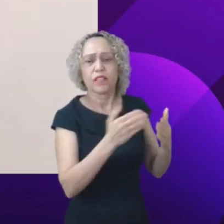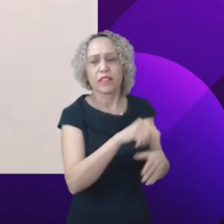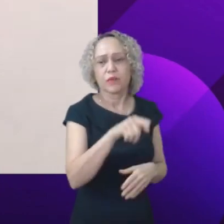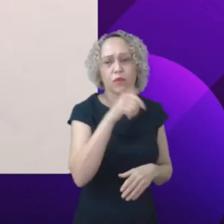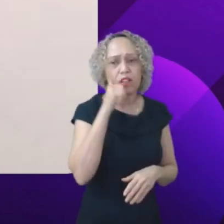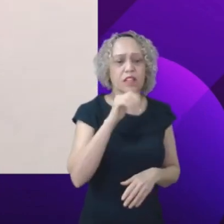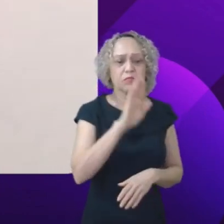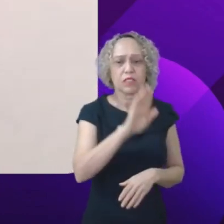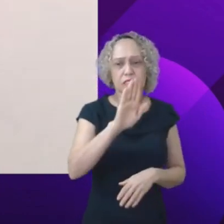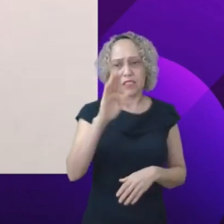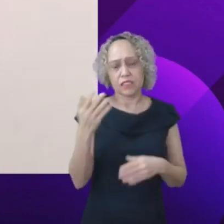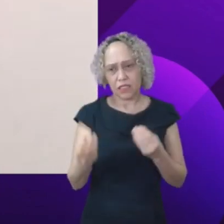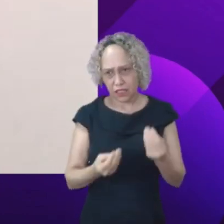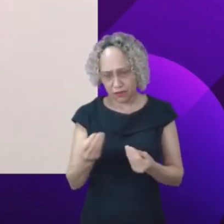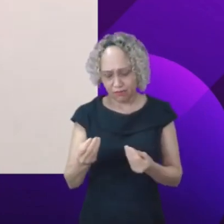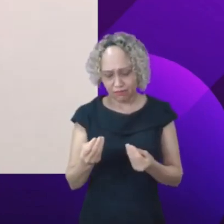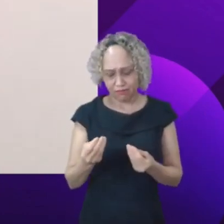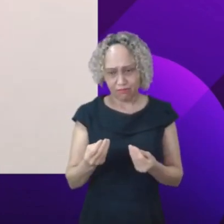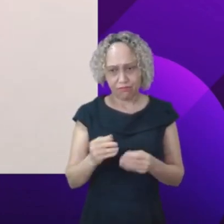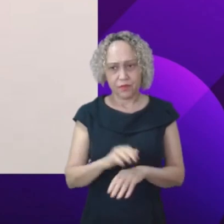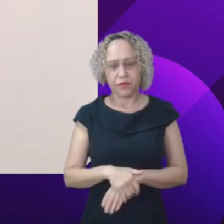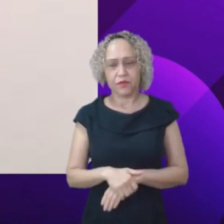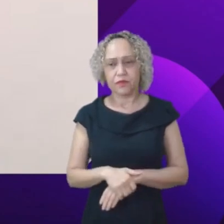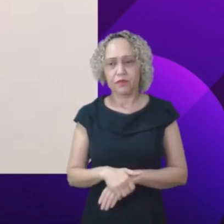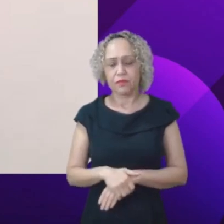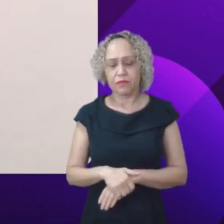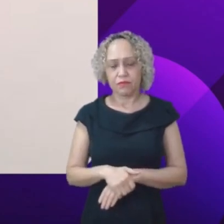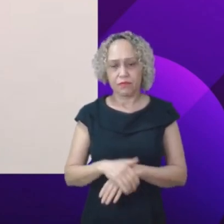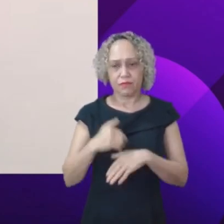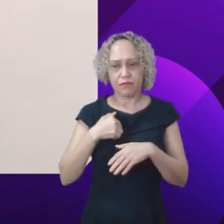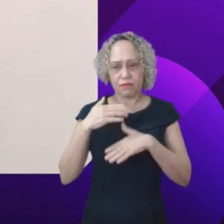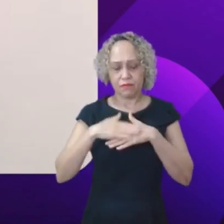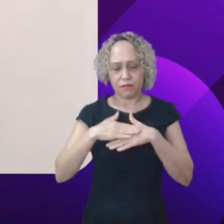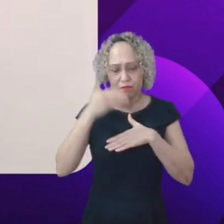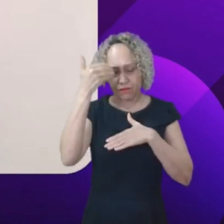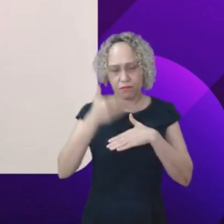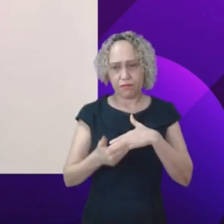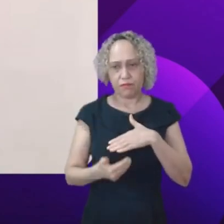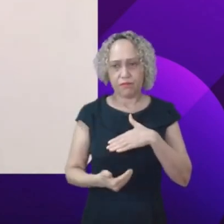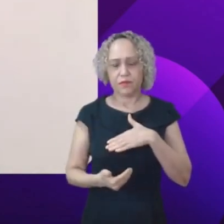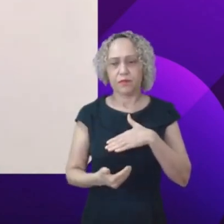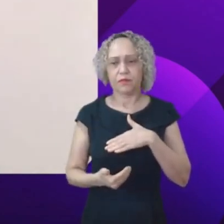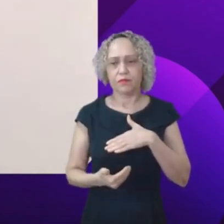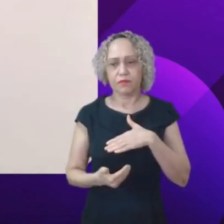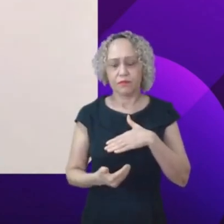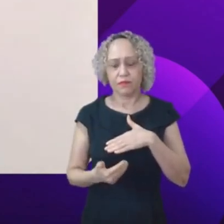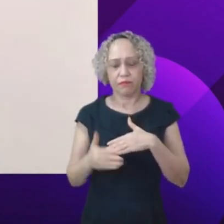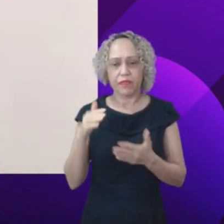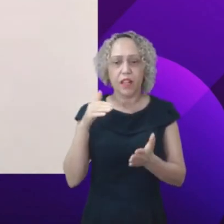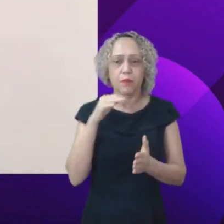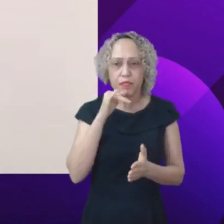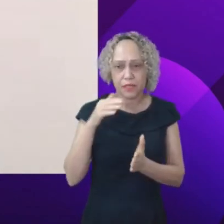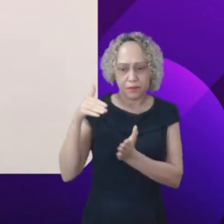levar elas como também como uma questão de representatividade. Eu, por exemplo, é, nessa última eleição, eu